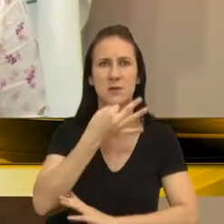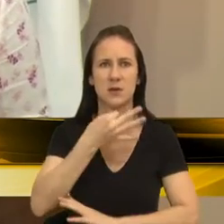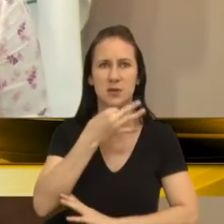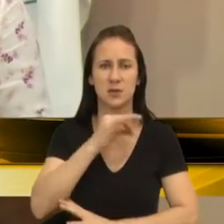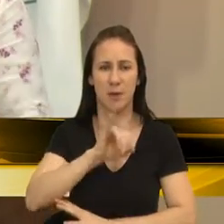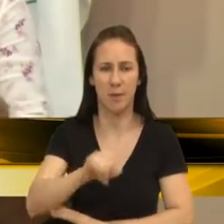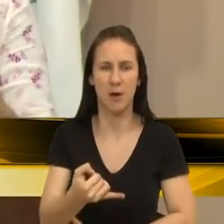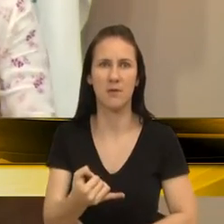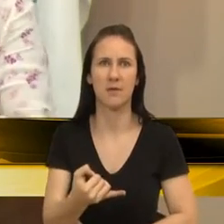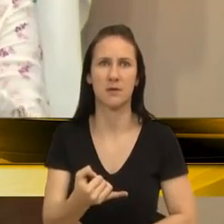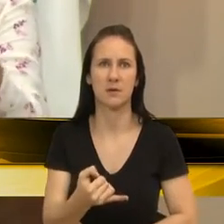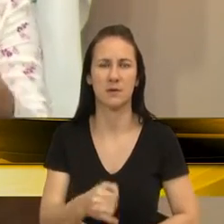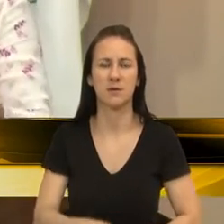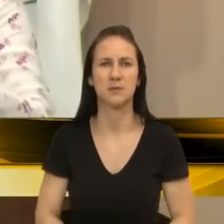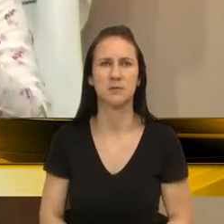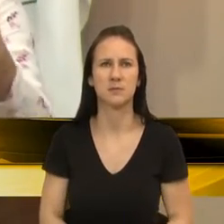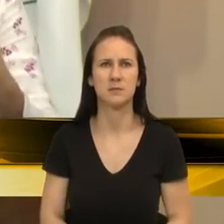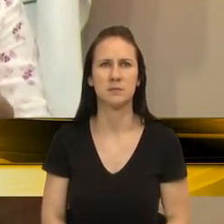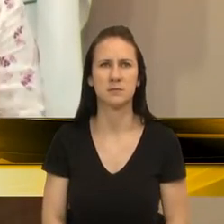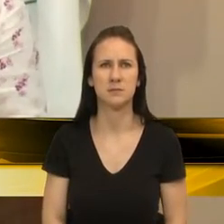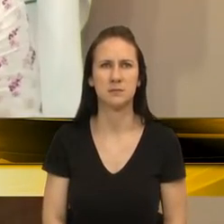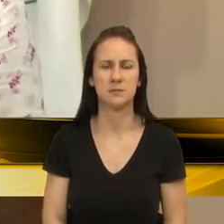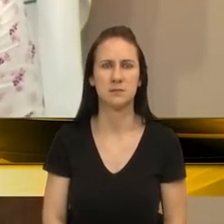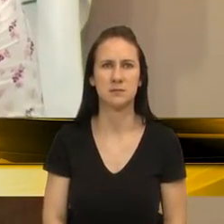entidades têm que ficar fazendo